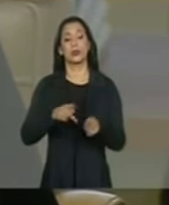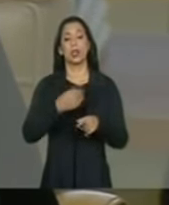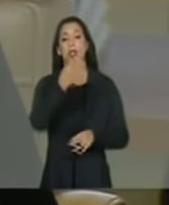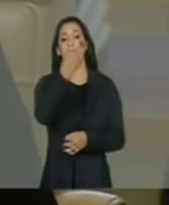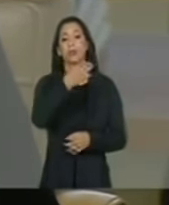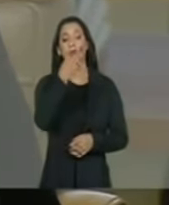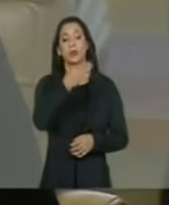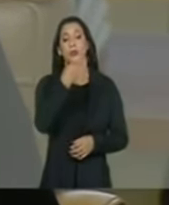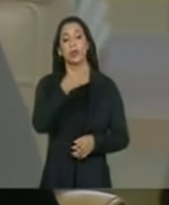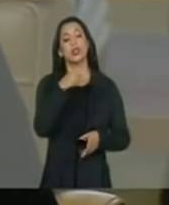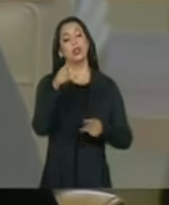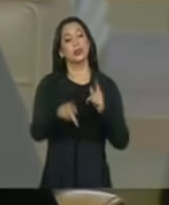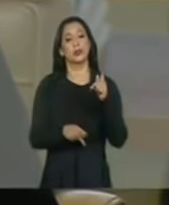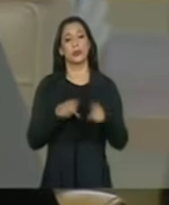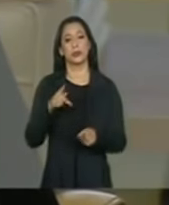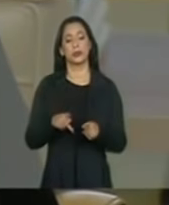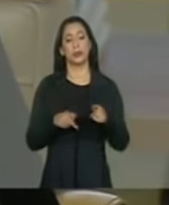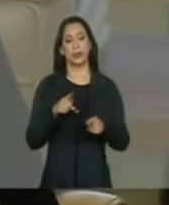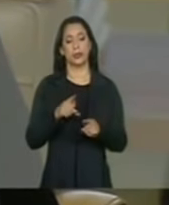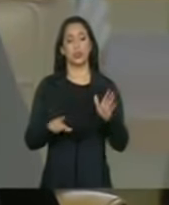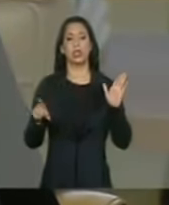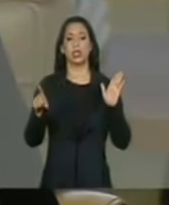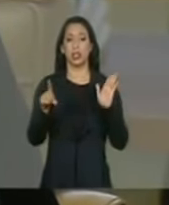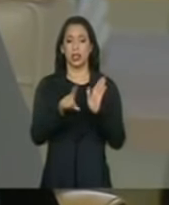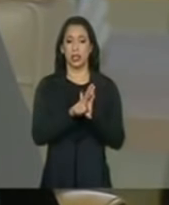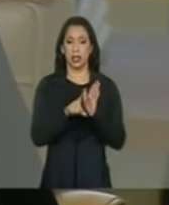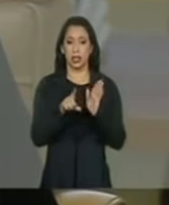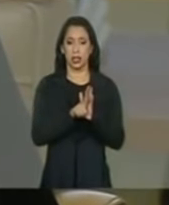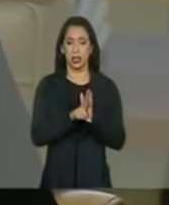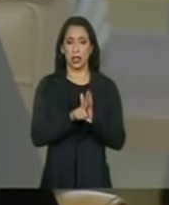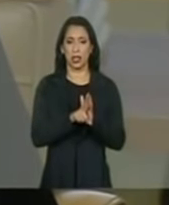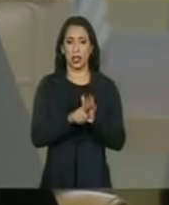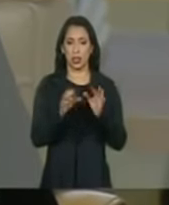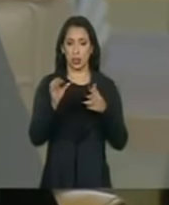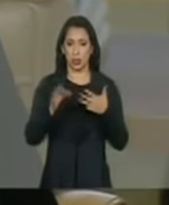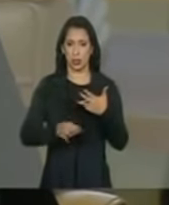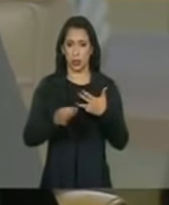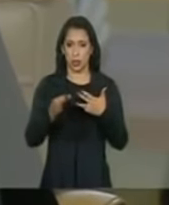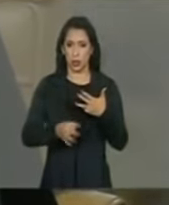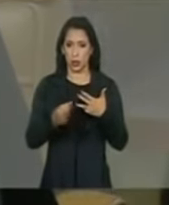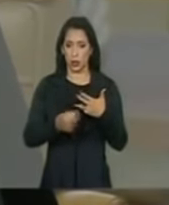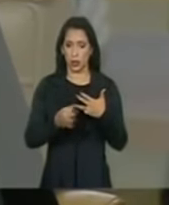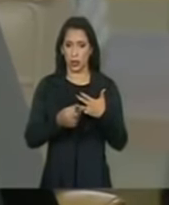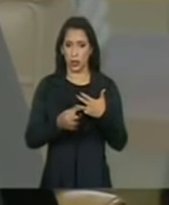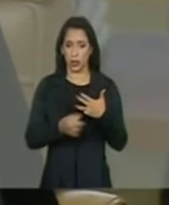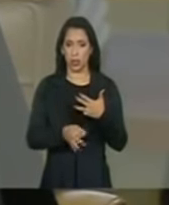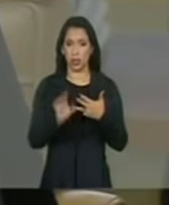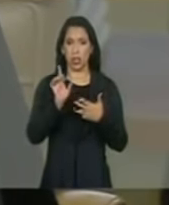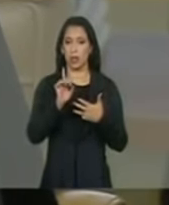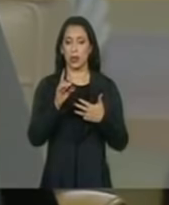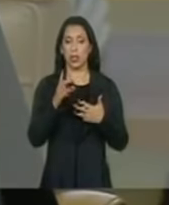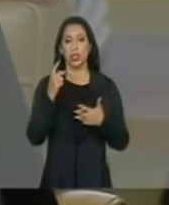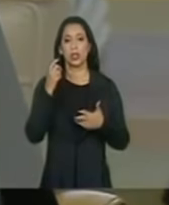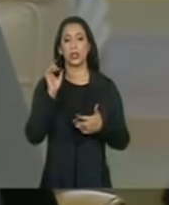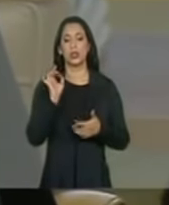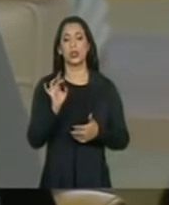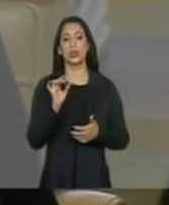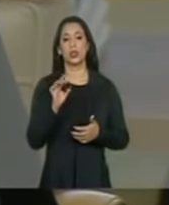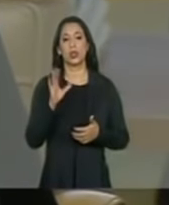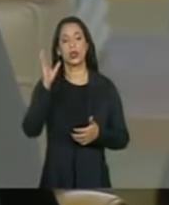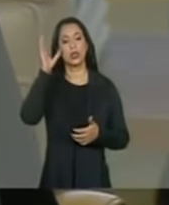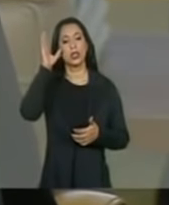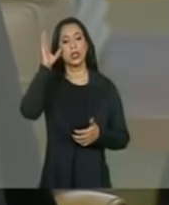com razão que a legitimidade do poder judiciário não repousa na coincidência das decisões